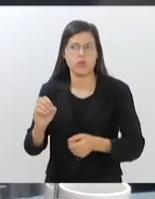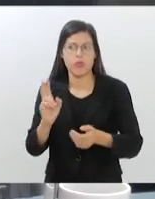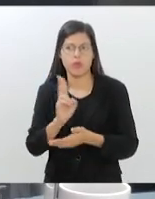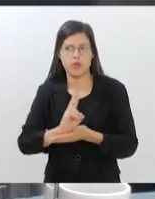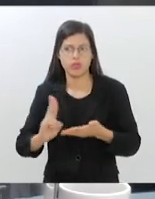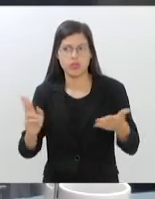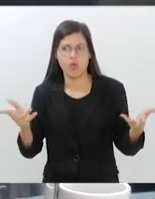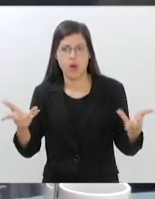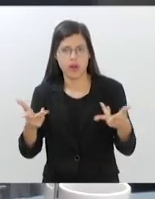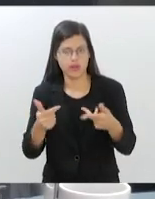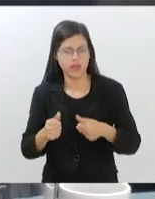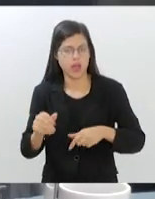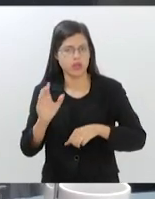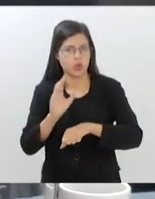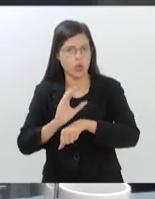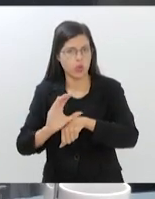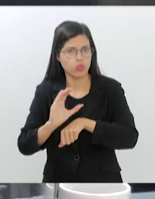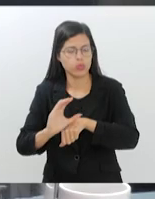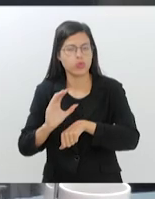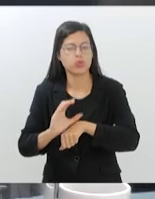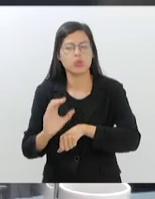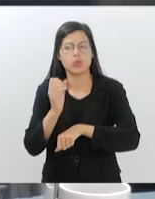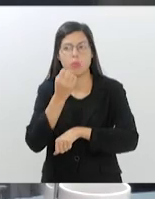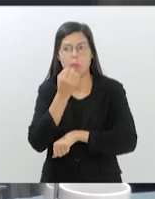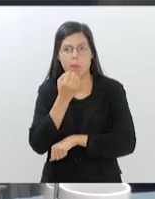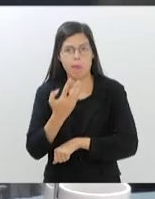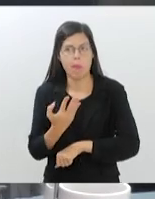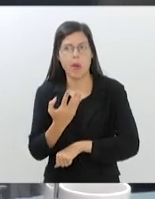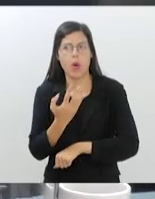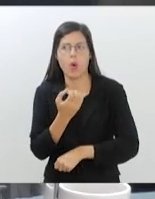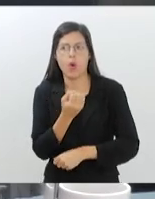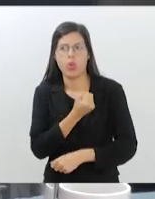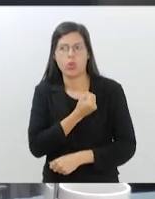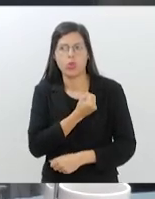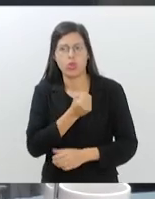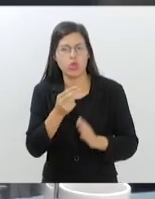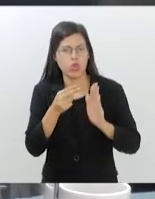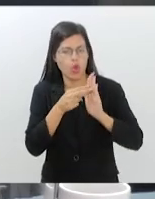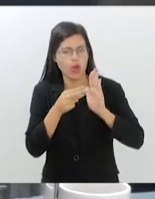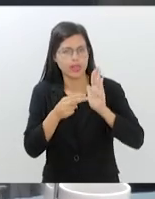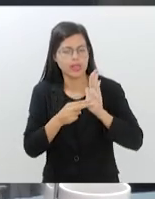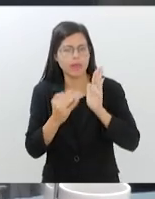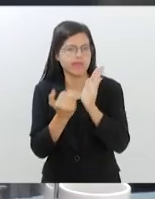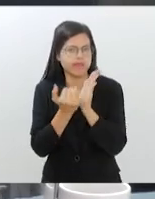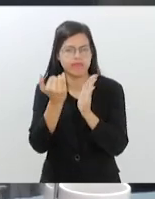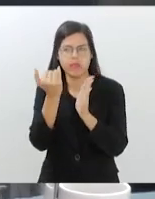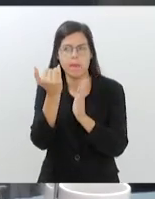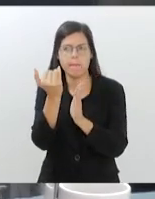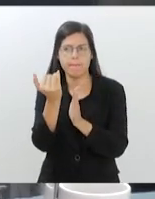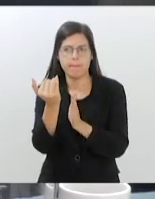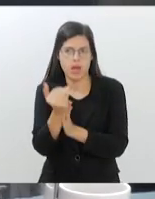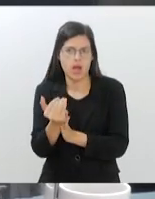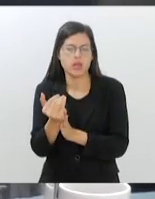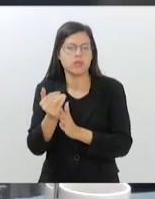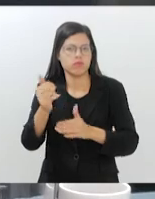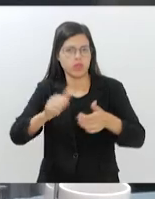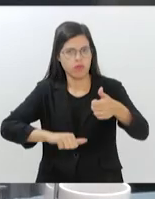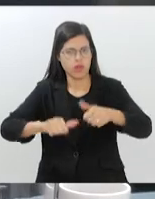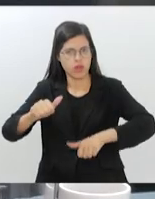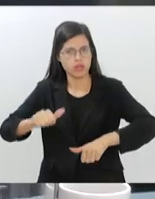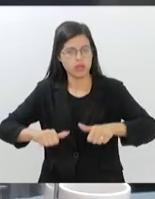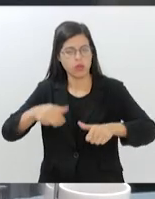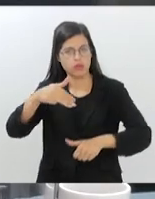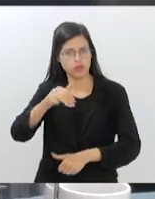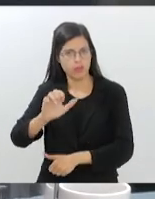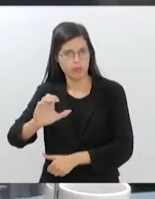muitos cursos consagrados com notas dois ou três cursos com nota máxima No Exame Nacional de de cursos do MEC e a